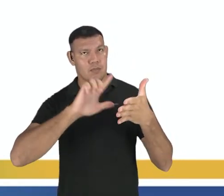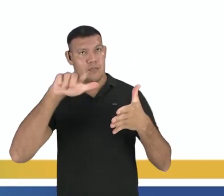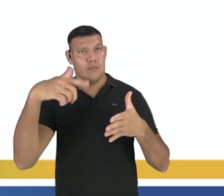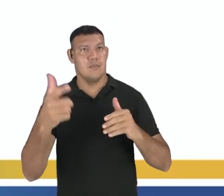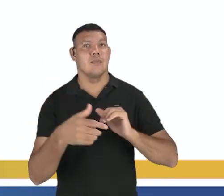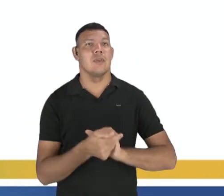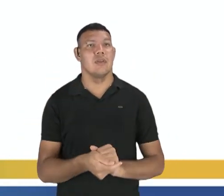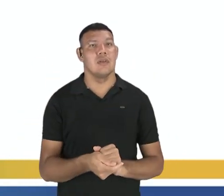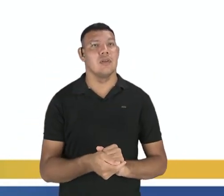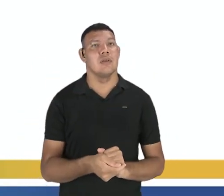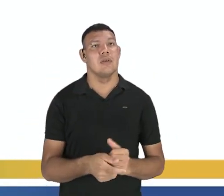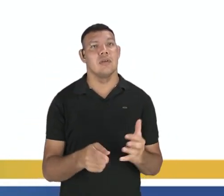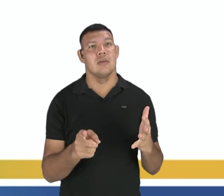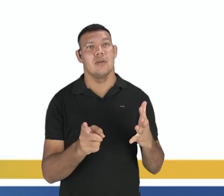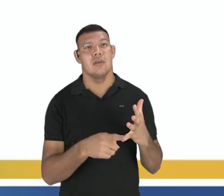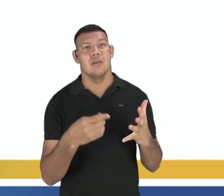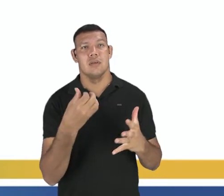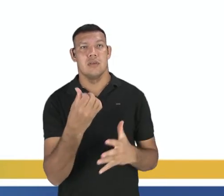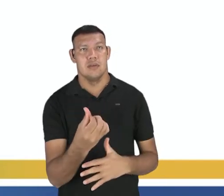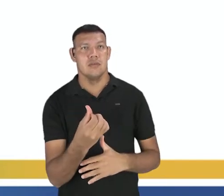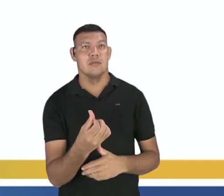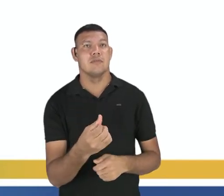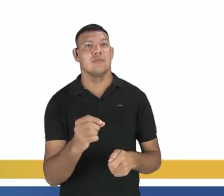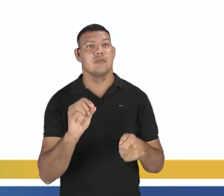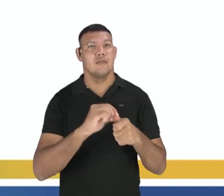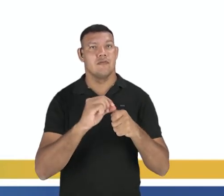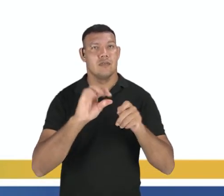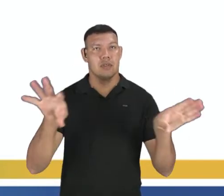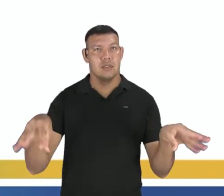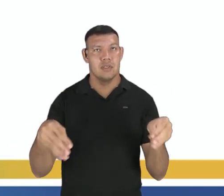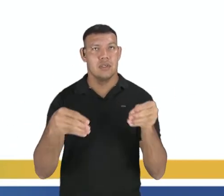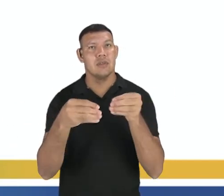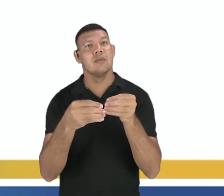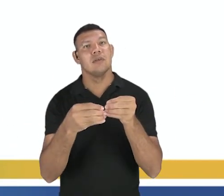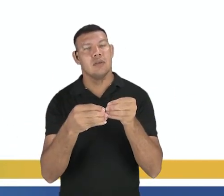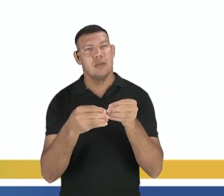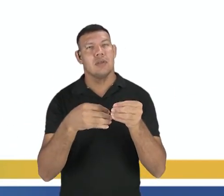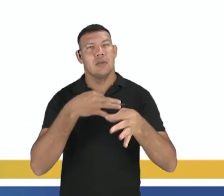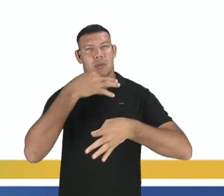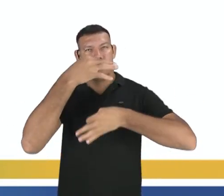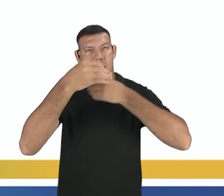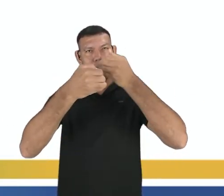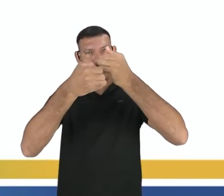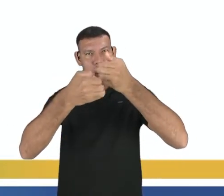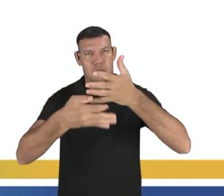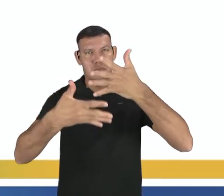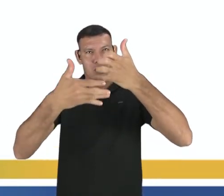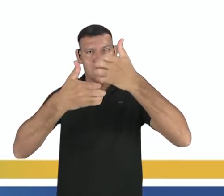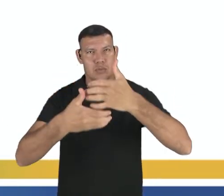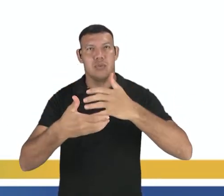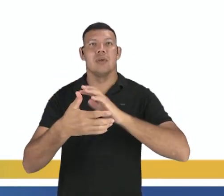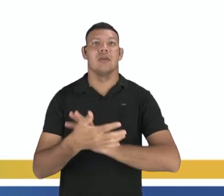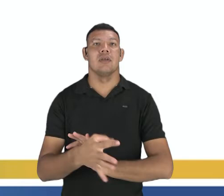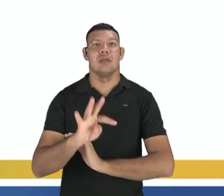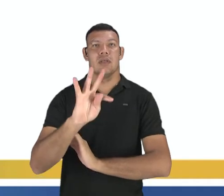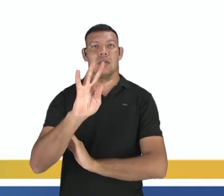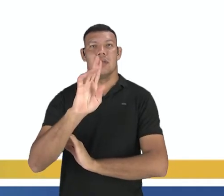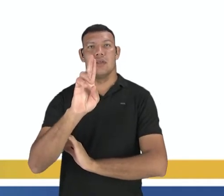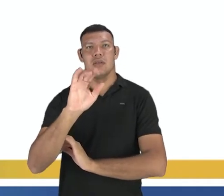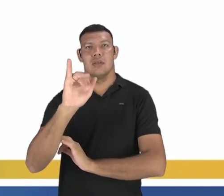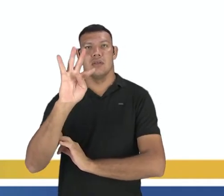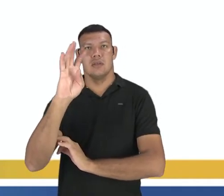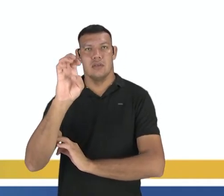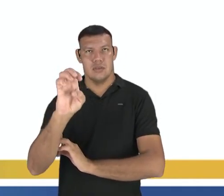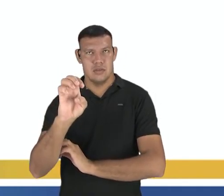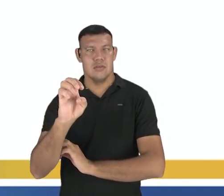resenhas, comentários, tweets, posts na rede social. É importante. Então, se você está estudando, lendo algum assunto, você vai lá e